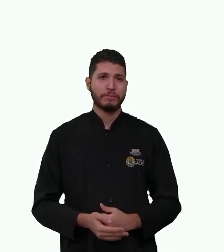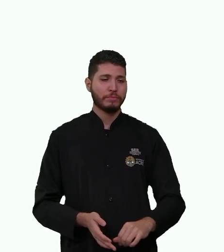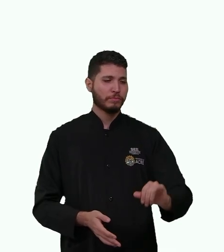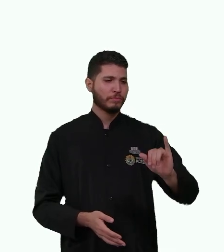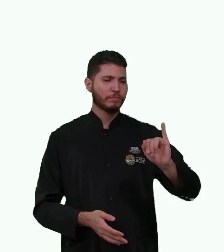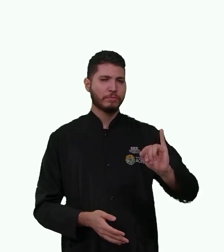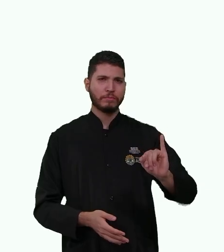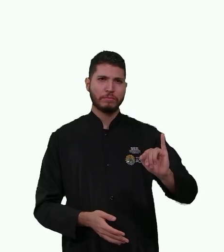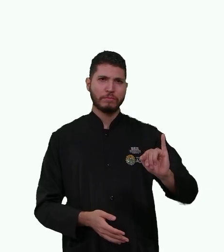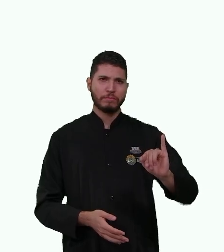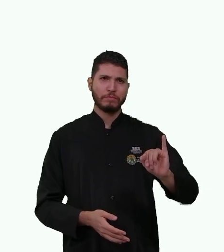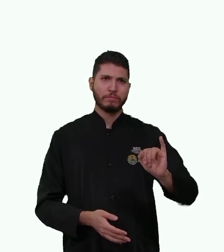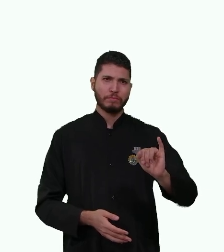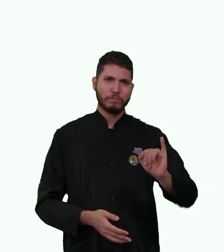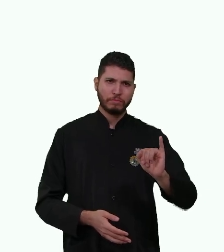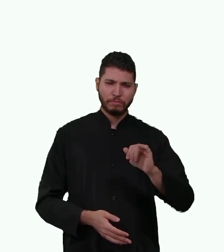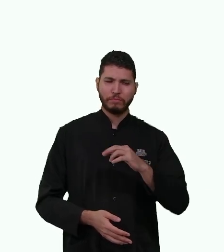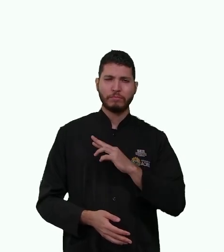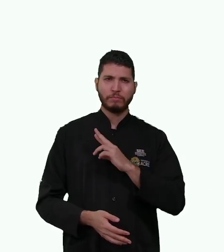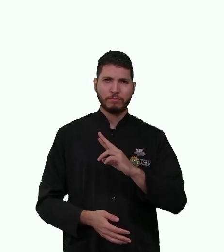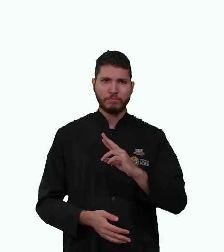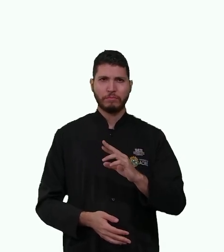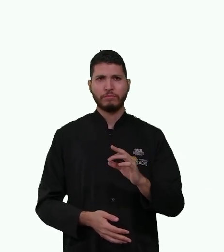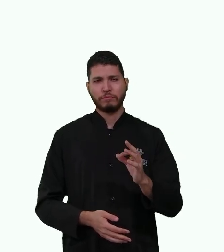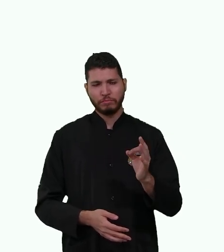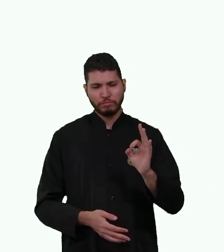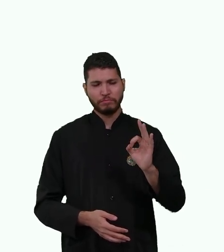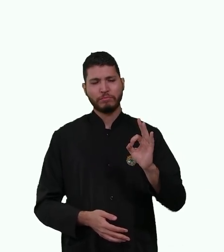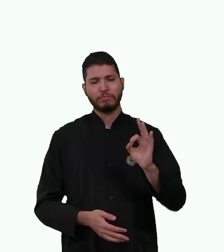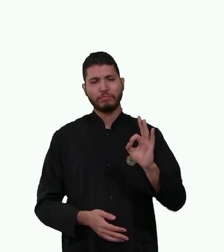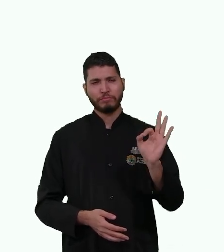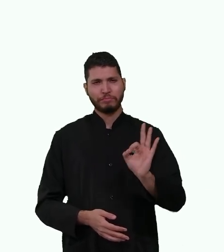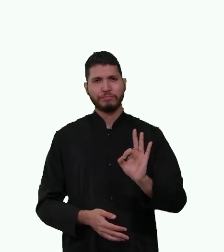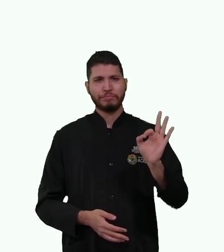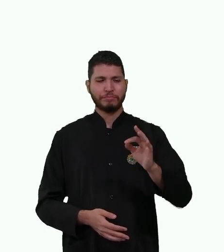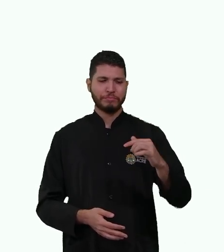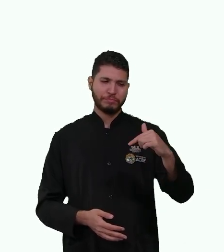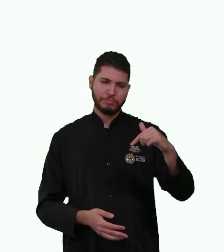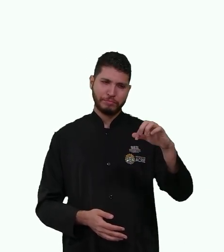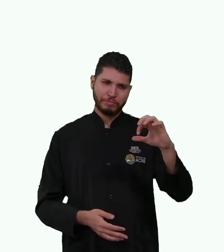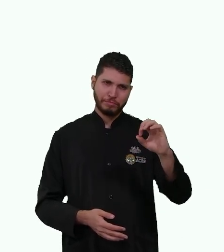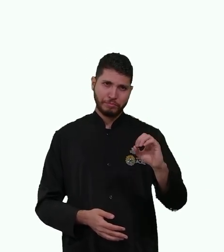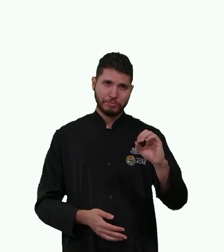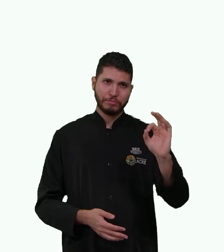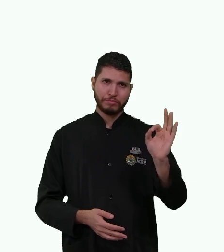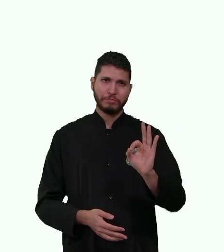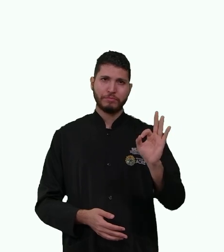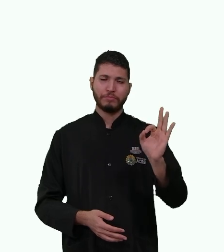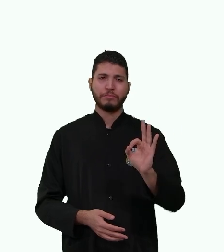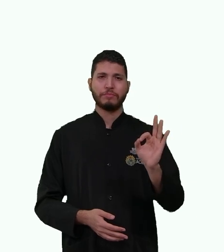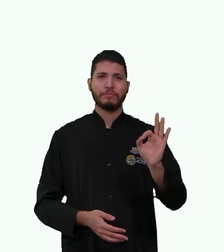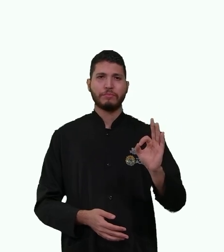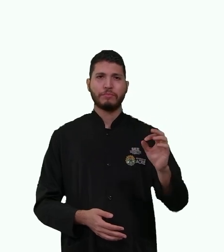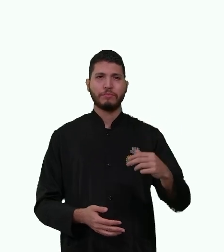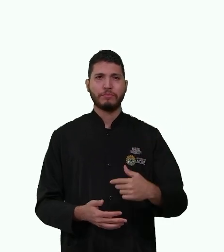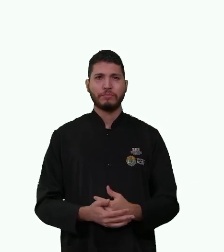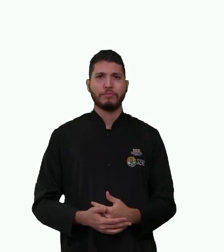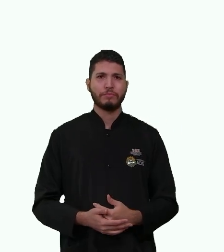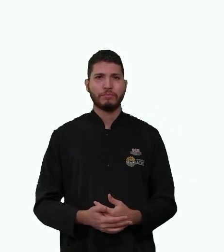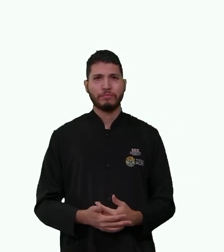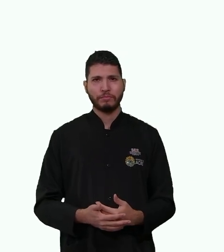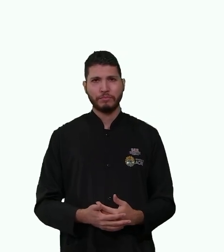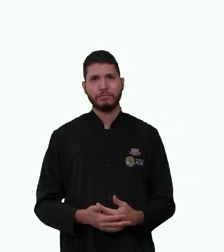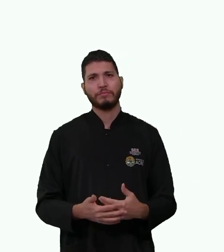aqui, que é a nossa porcentagem, ele é 70%. E aí, esse 70%, ele equivale ao quê? A